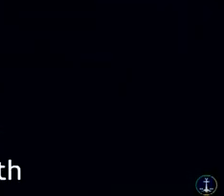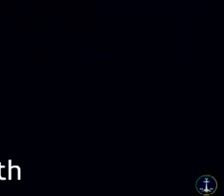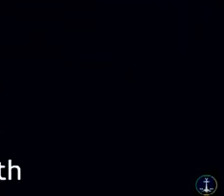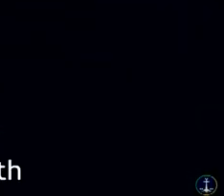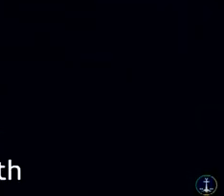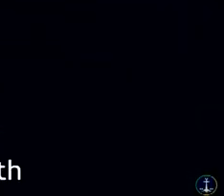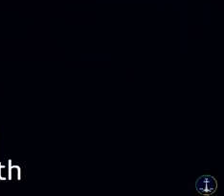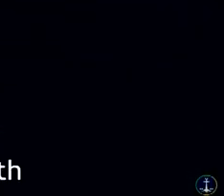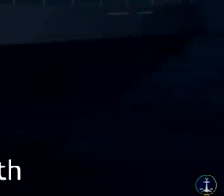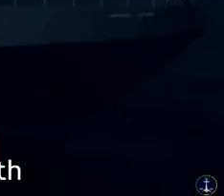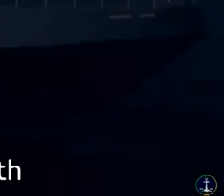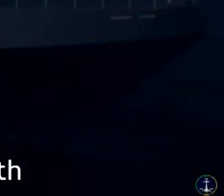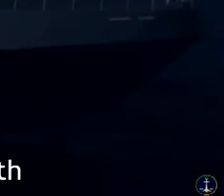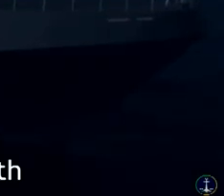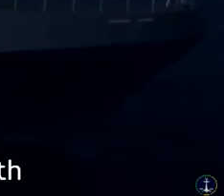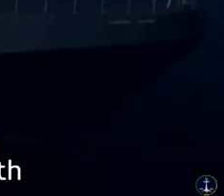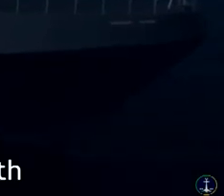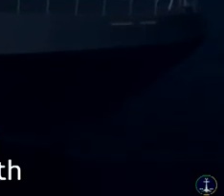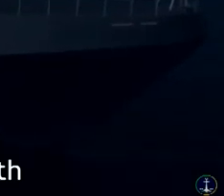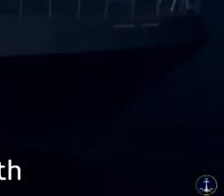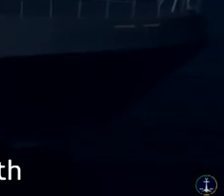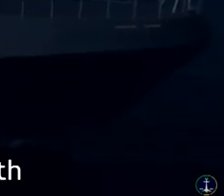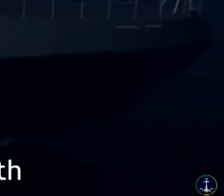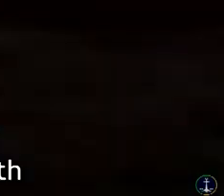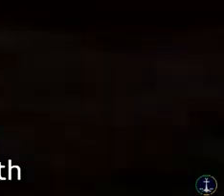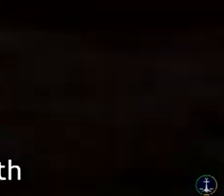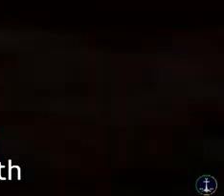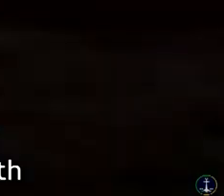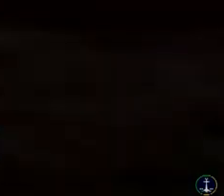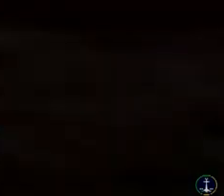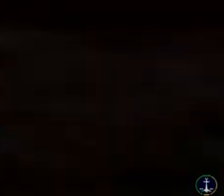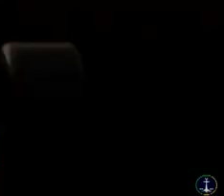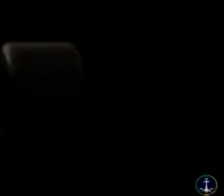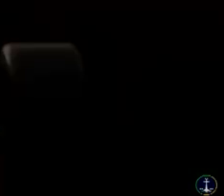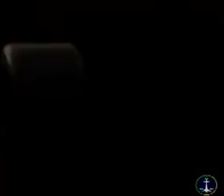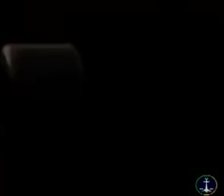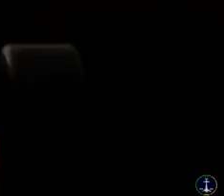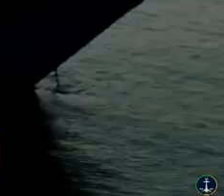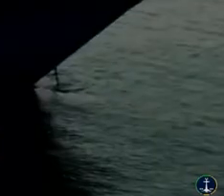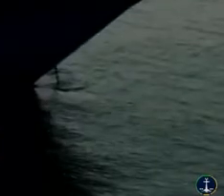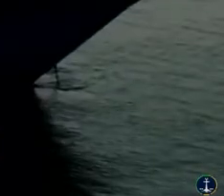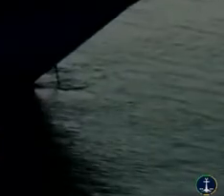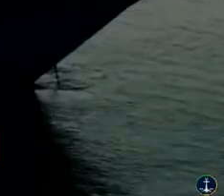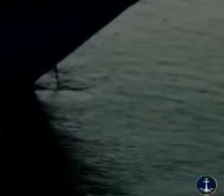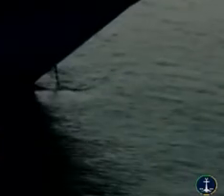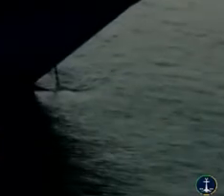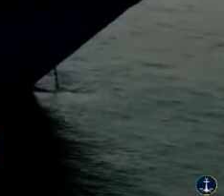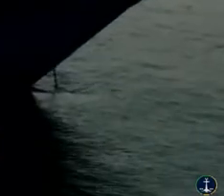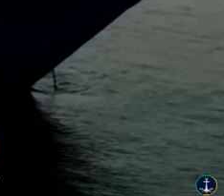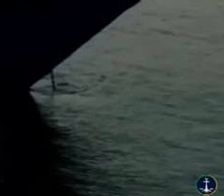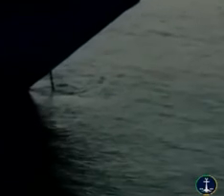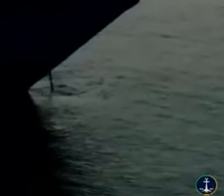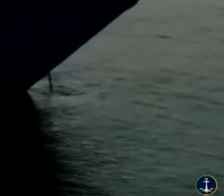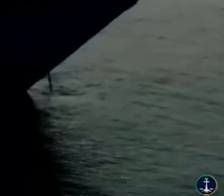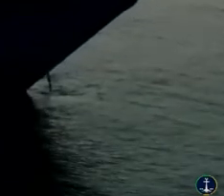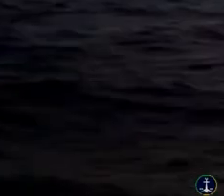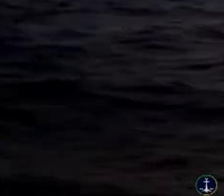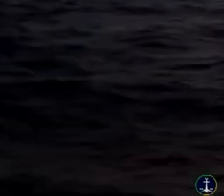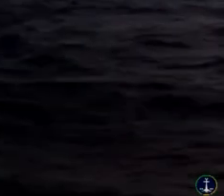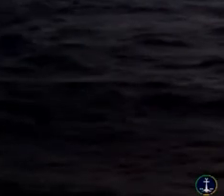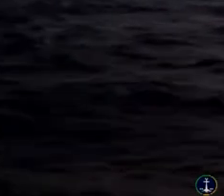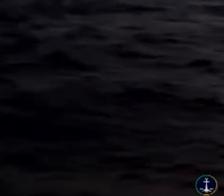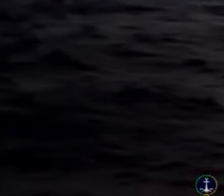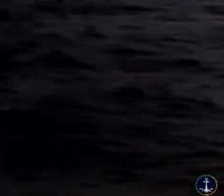Ampliar e fortalecer o poder naval para a proteção de nossas riquezas e defesa da soberania nacional. Esses são